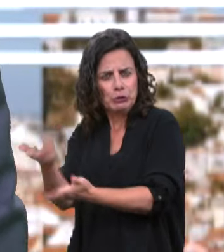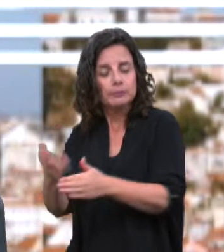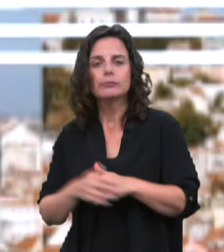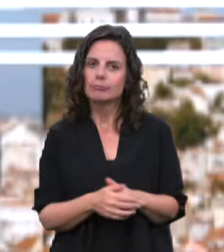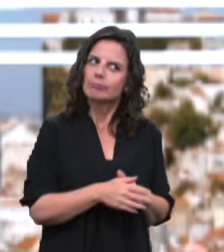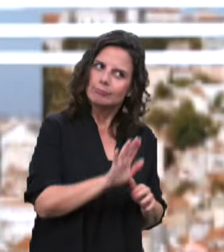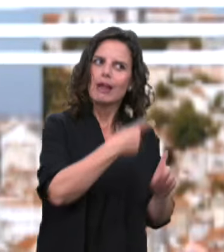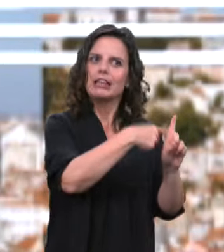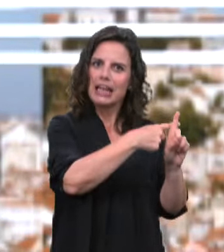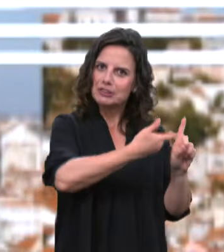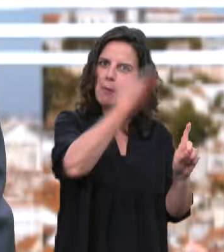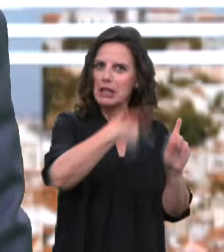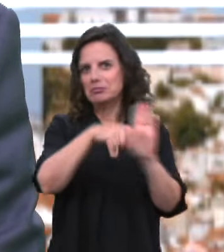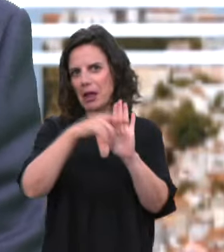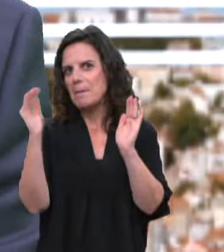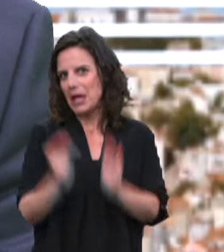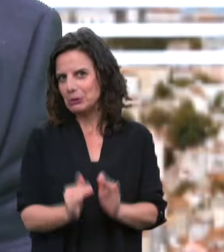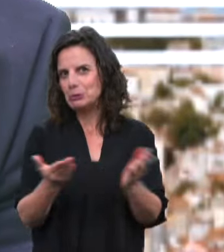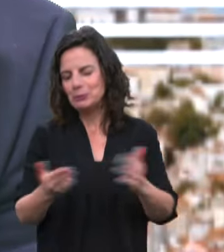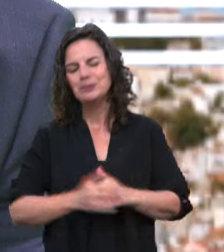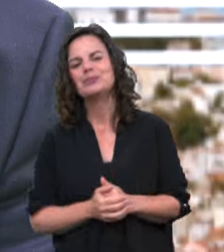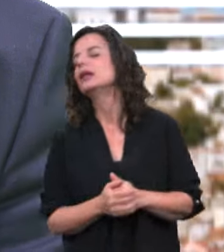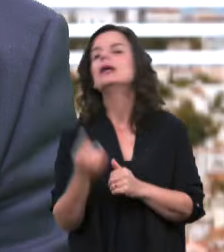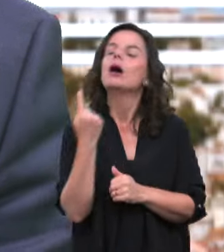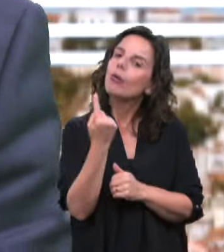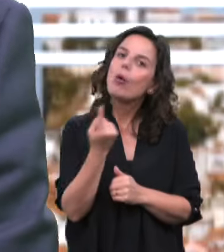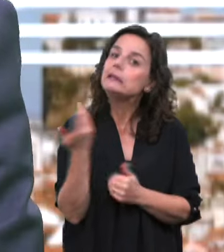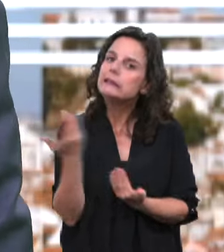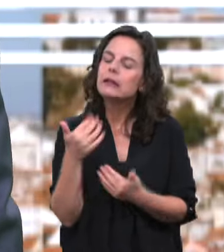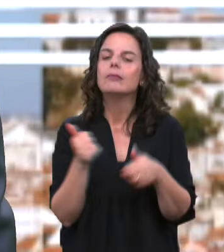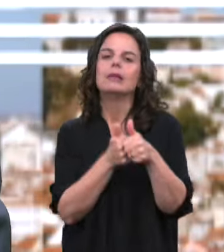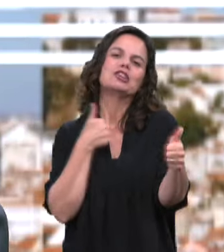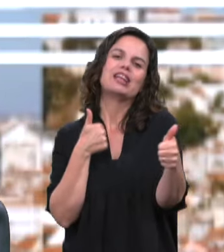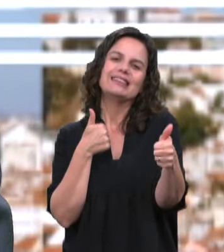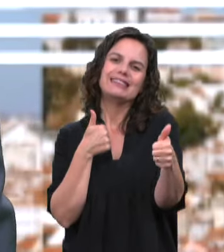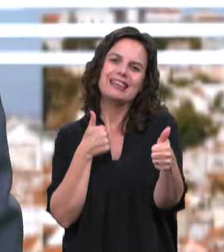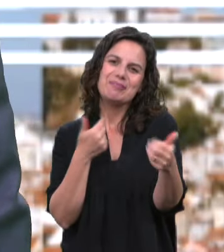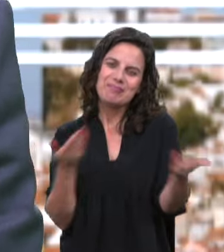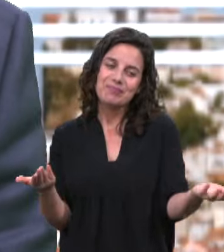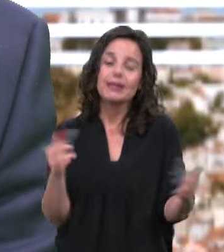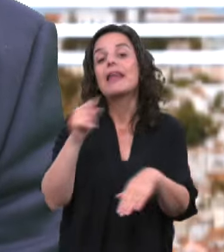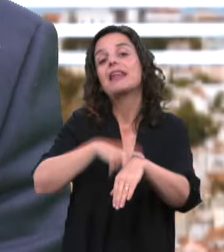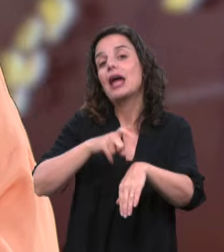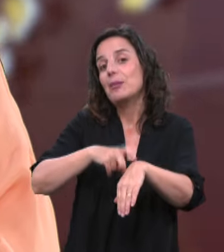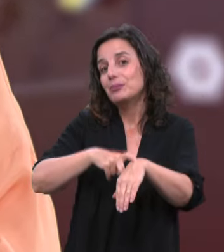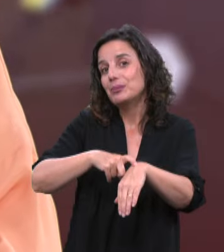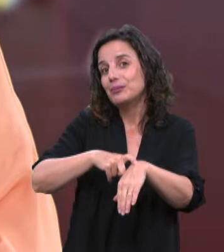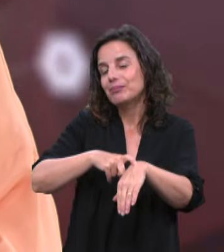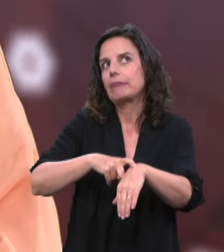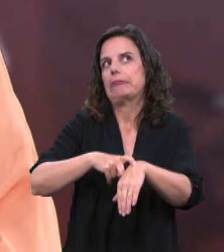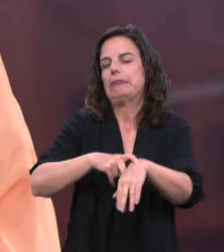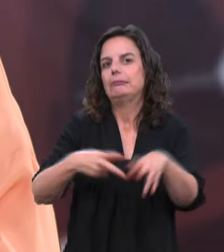Eu acho que há mais vantagens do que desvantagens. Um deles é a distância e o tempo, que